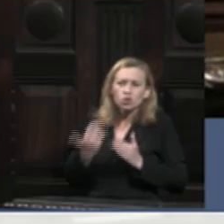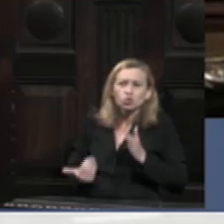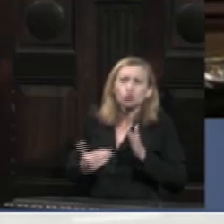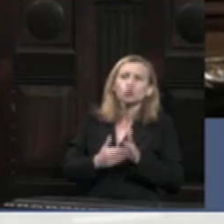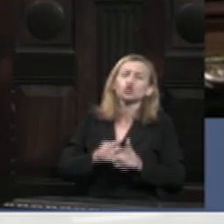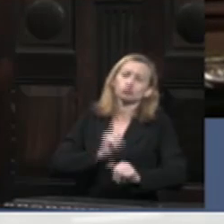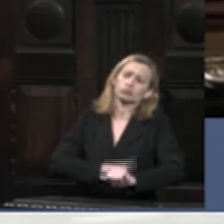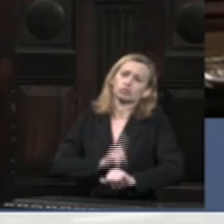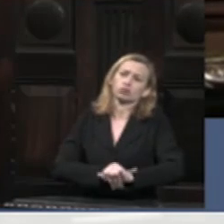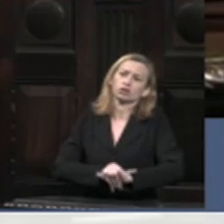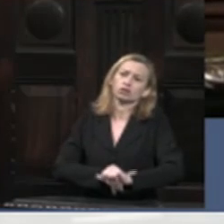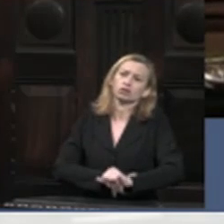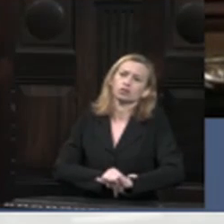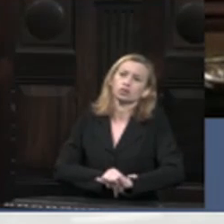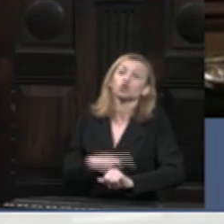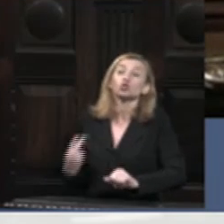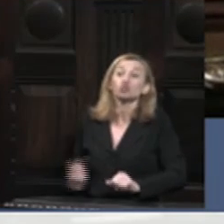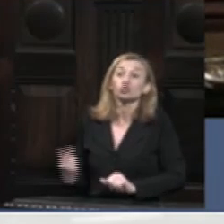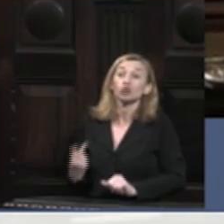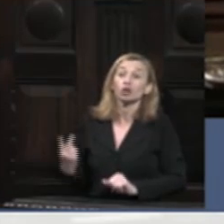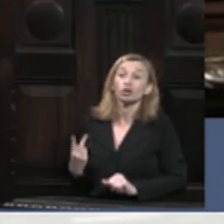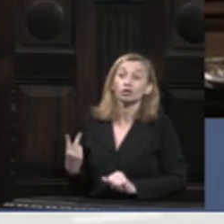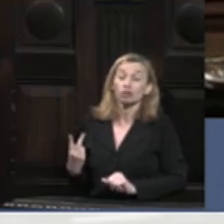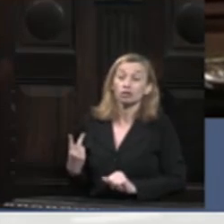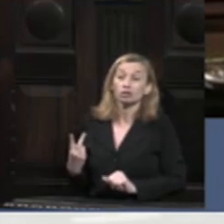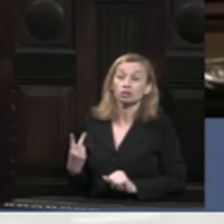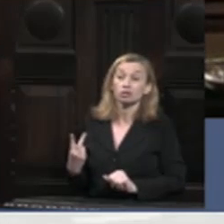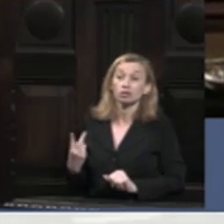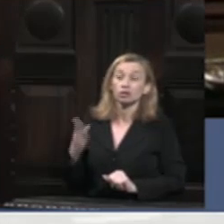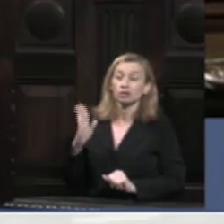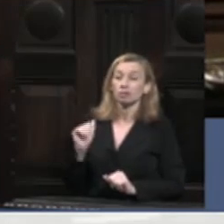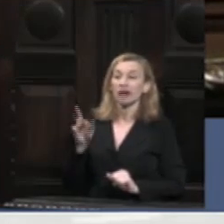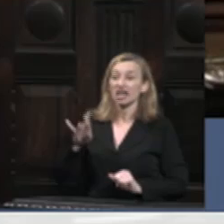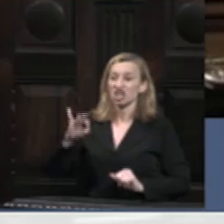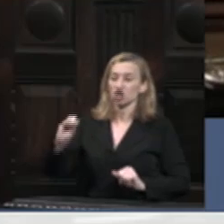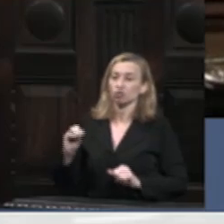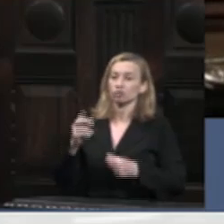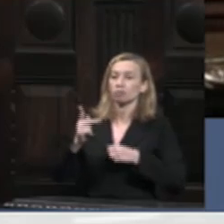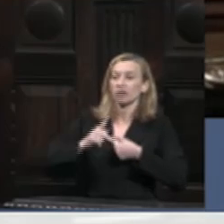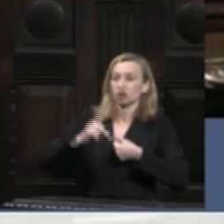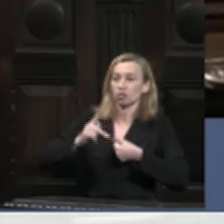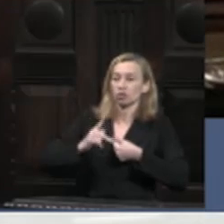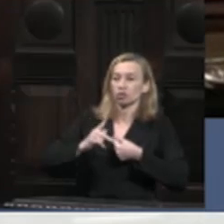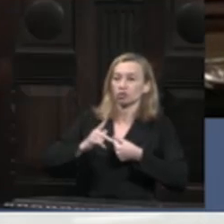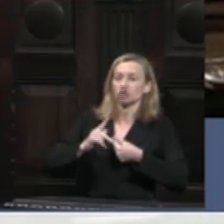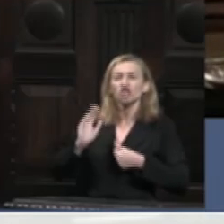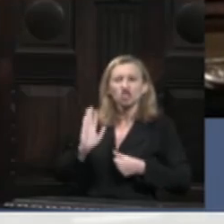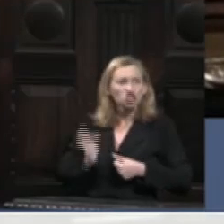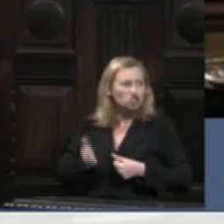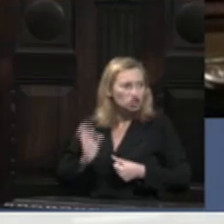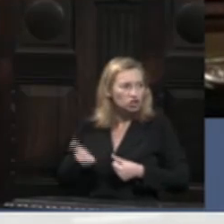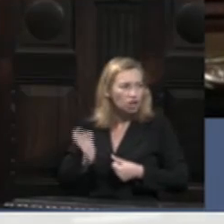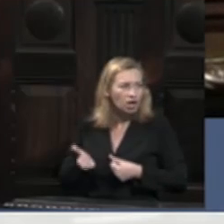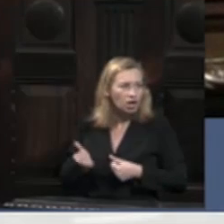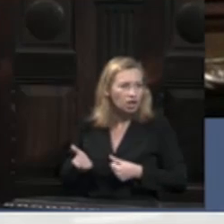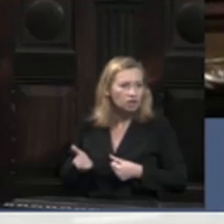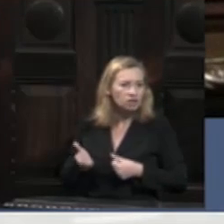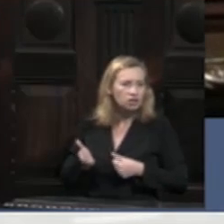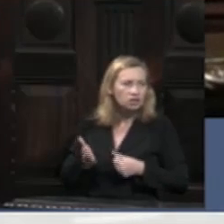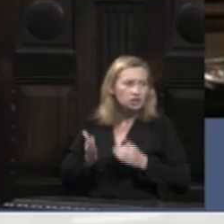atividade política. Por isso, considero que esse é um desafio até mais